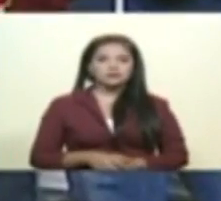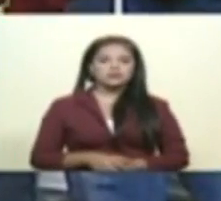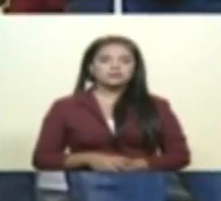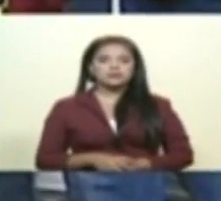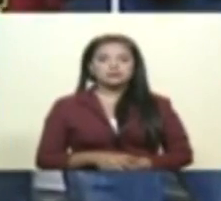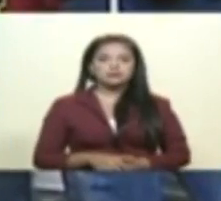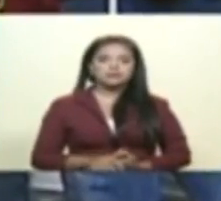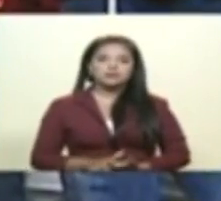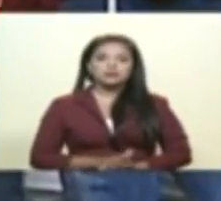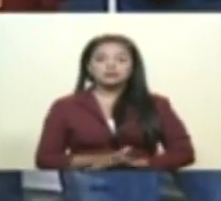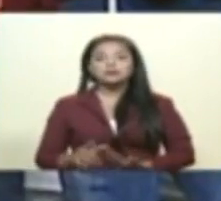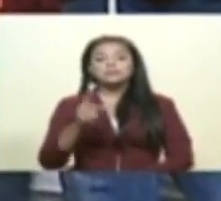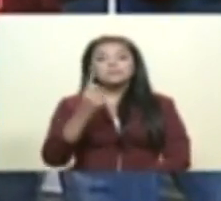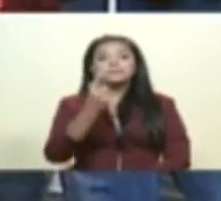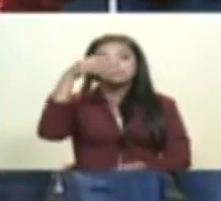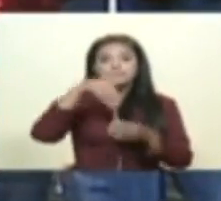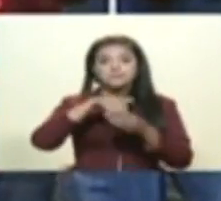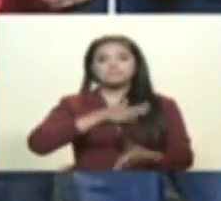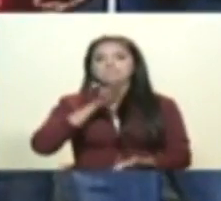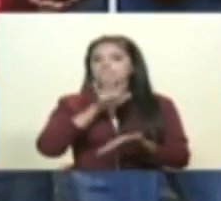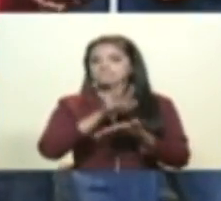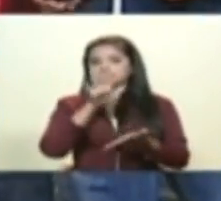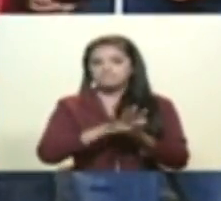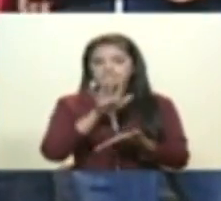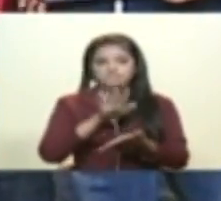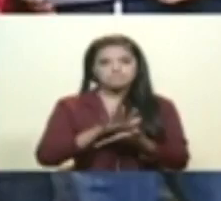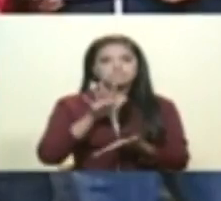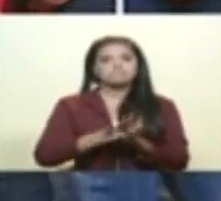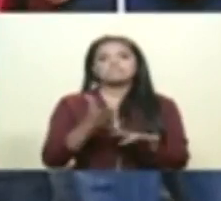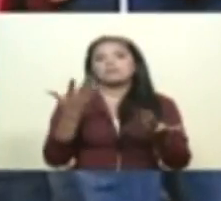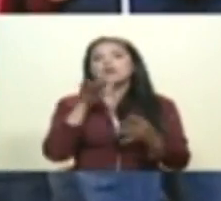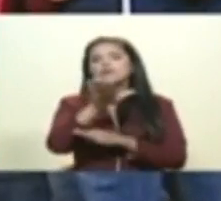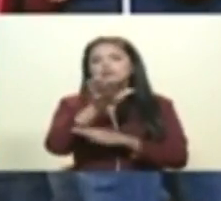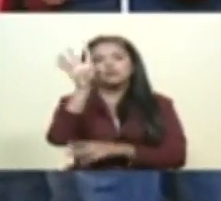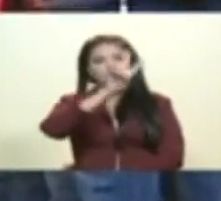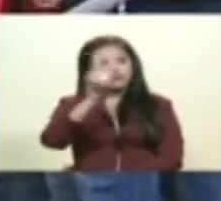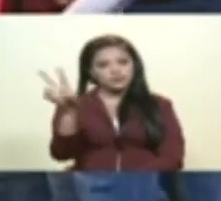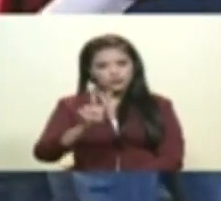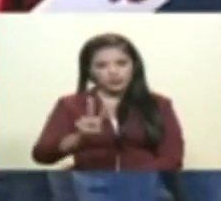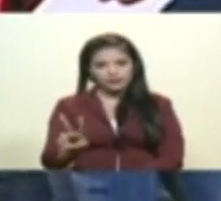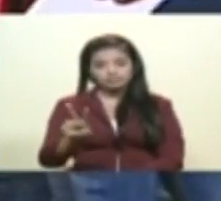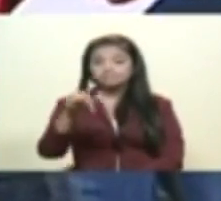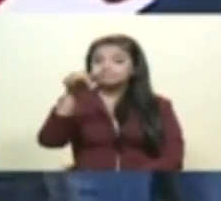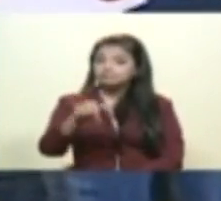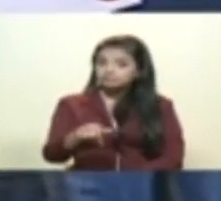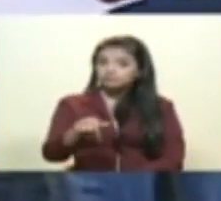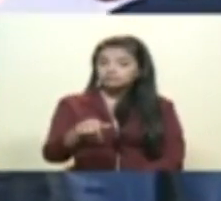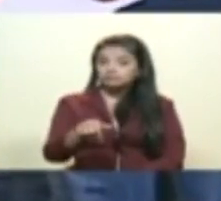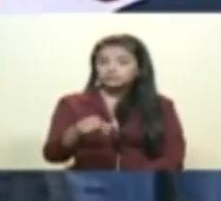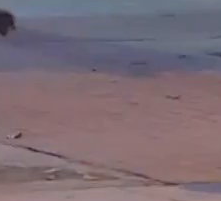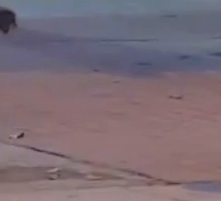país. Hoje é um dia histórico. Por la tranquilidad futura de Venezuela. Hoy es un día